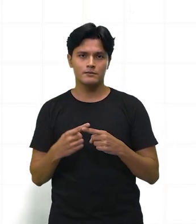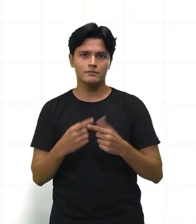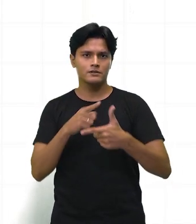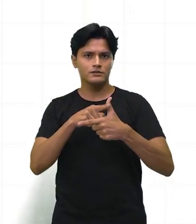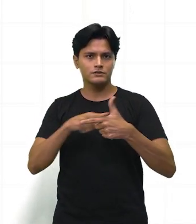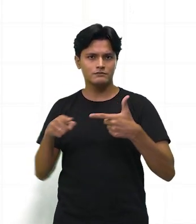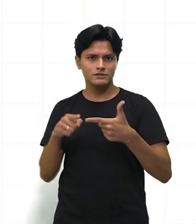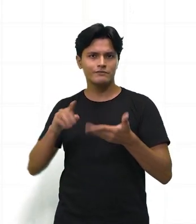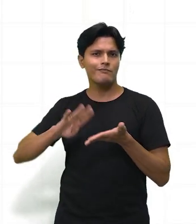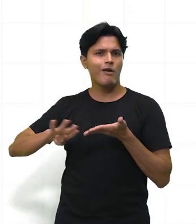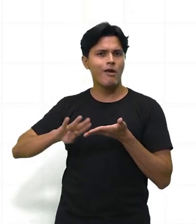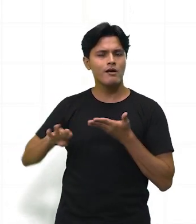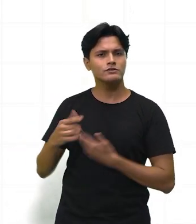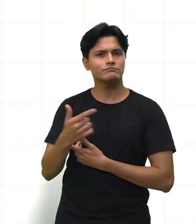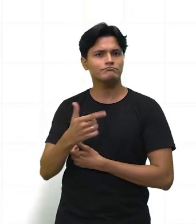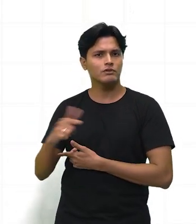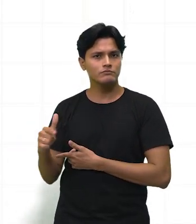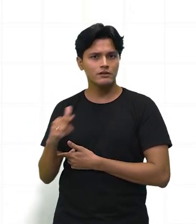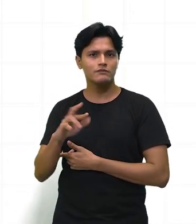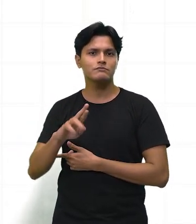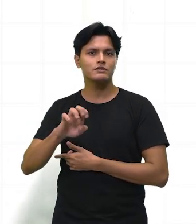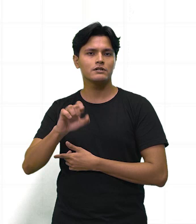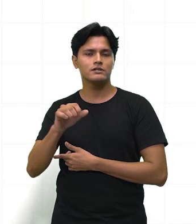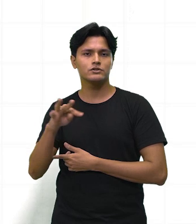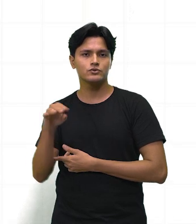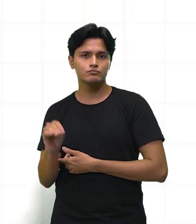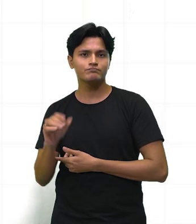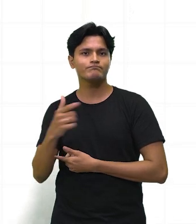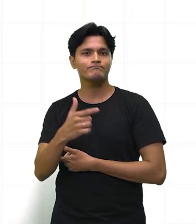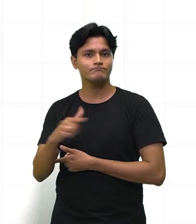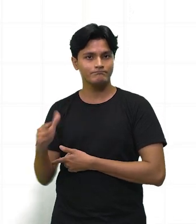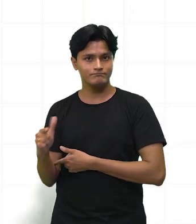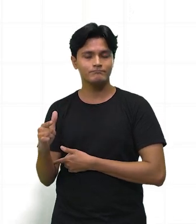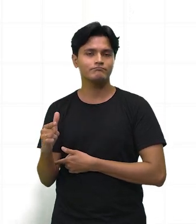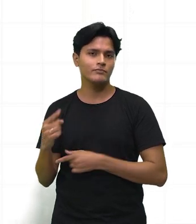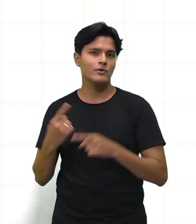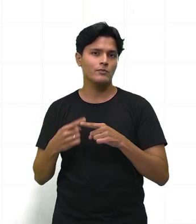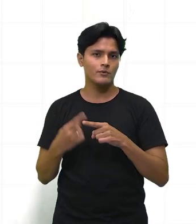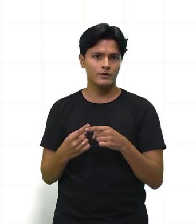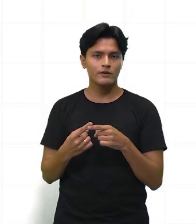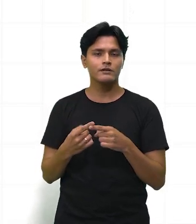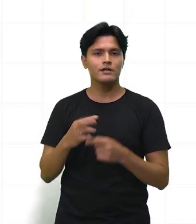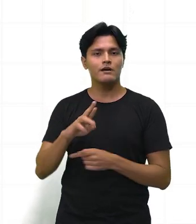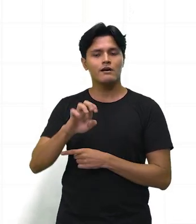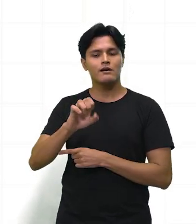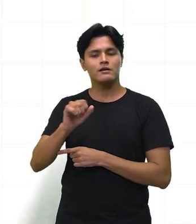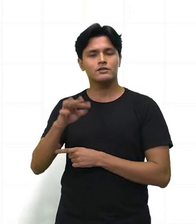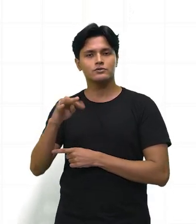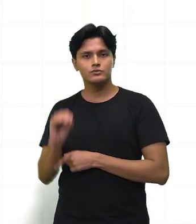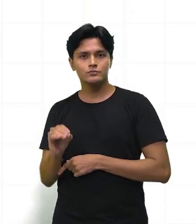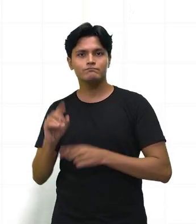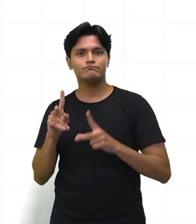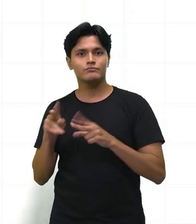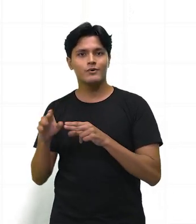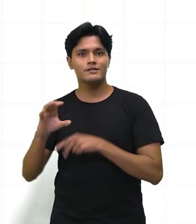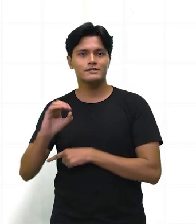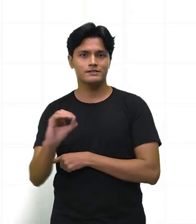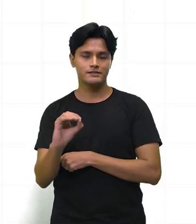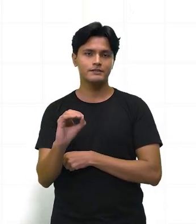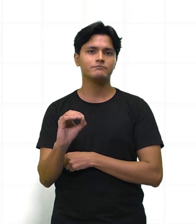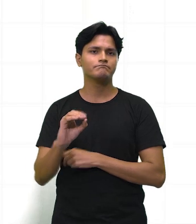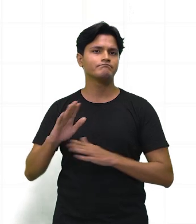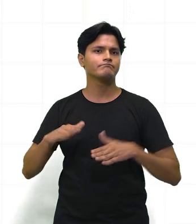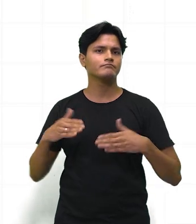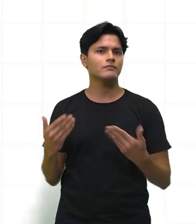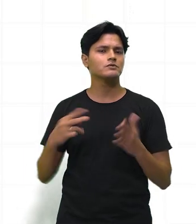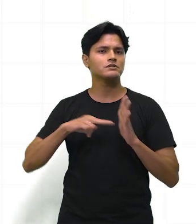divisão não há resto, ou seja, o resto é igual a zero. Então, quando isso acontece, significa que o